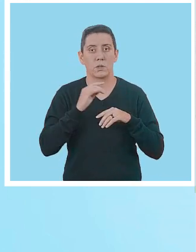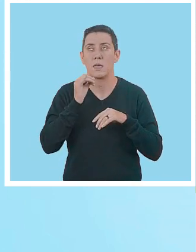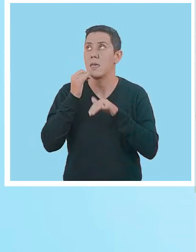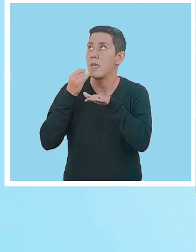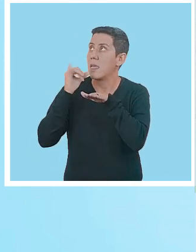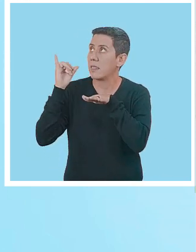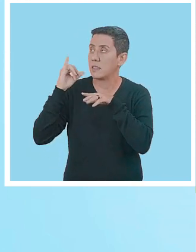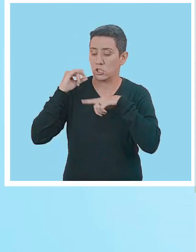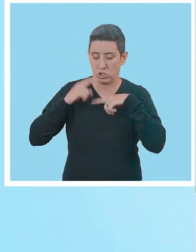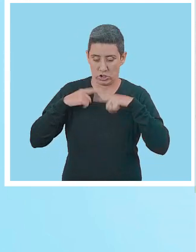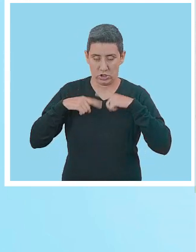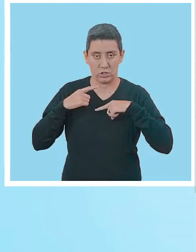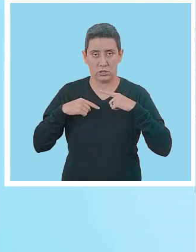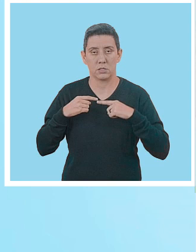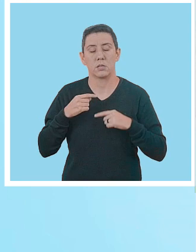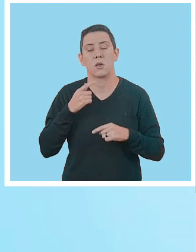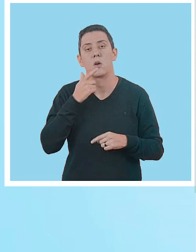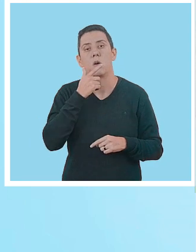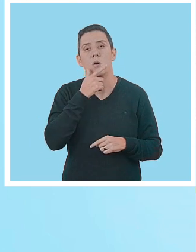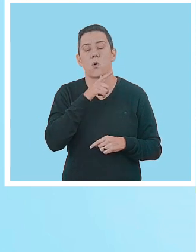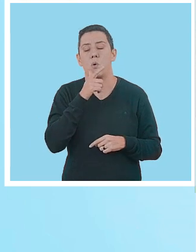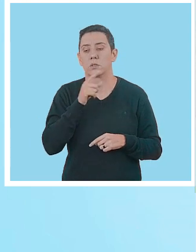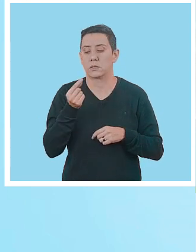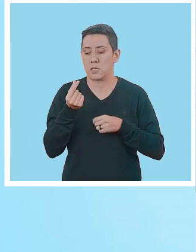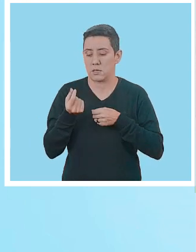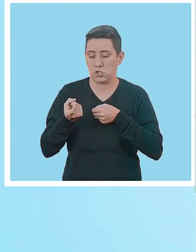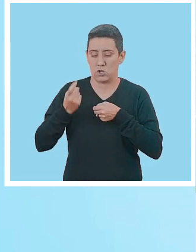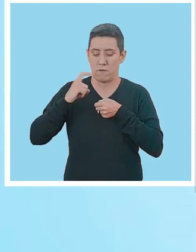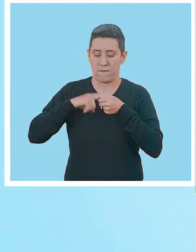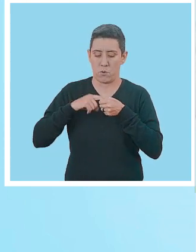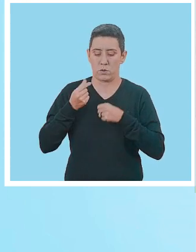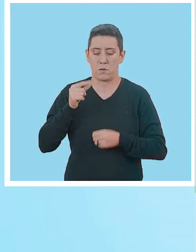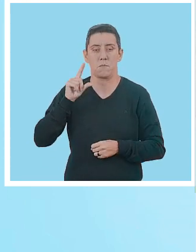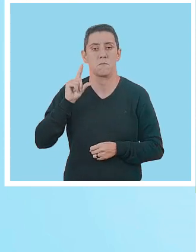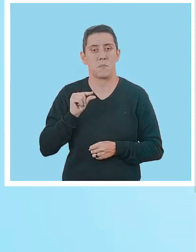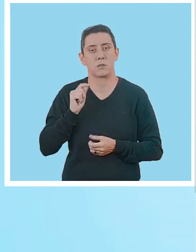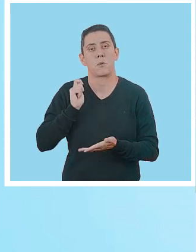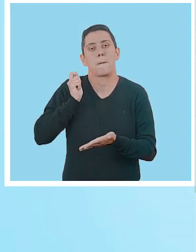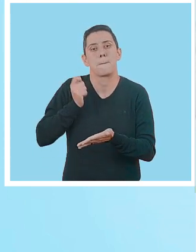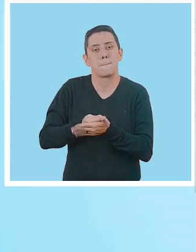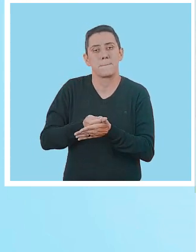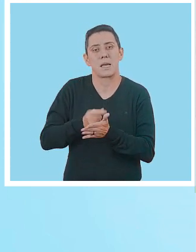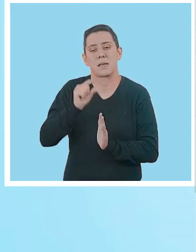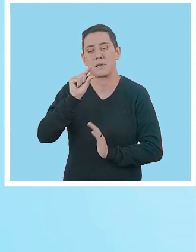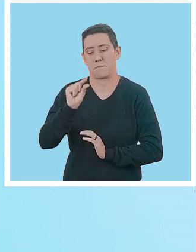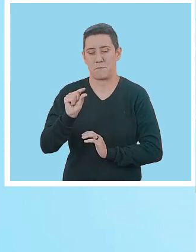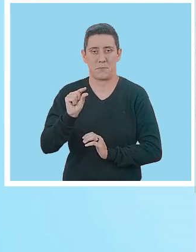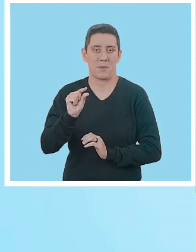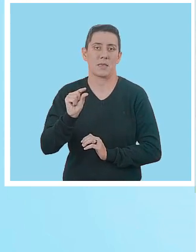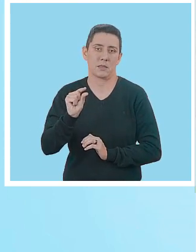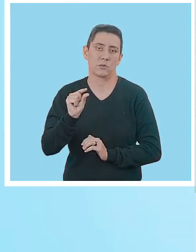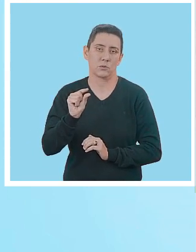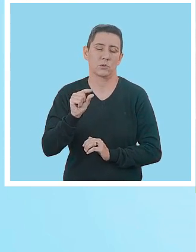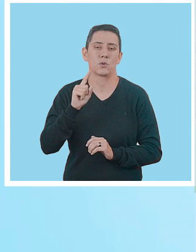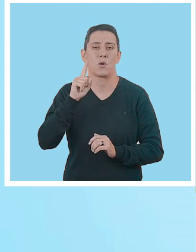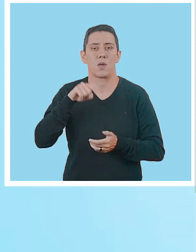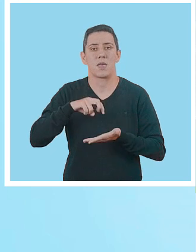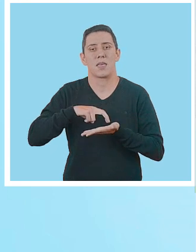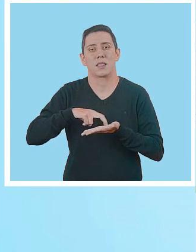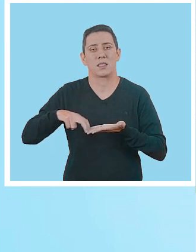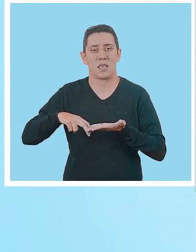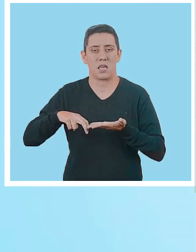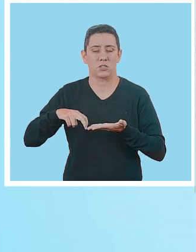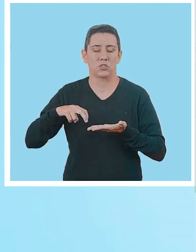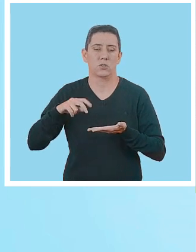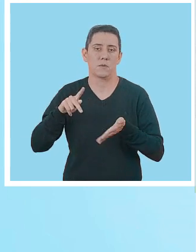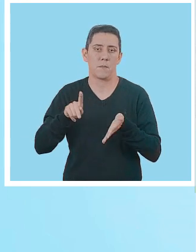que você consumiu no mês você só vai pagar a demanda mínima né que é uma pequena taxa ali que